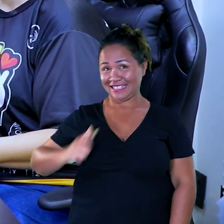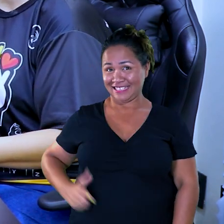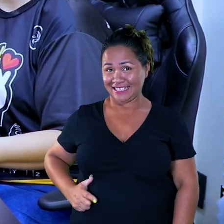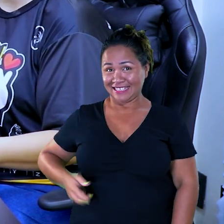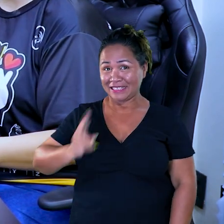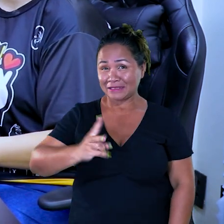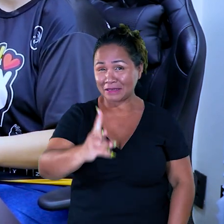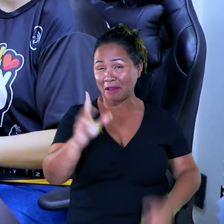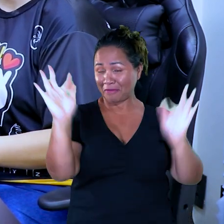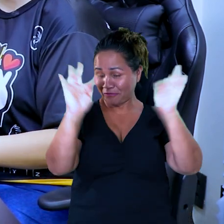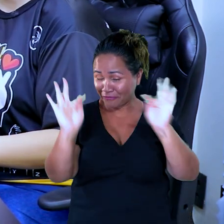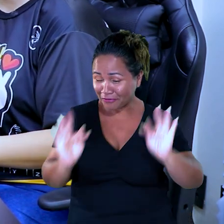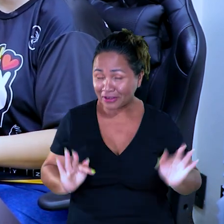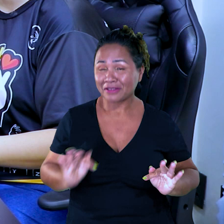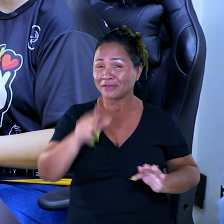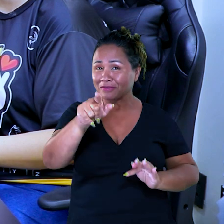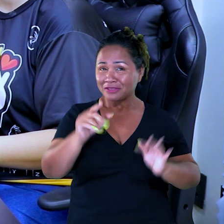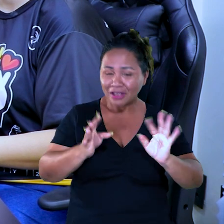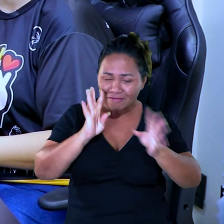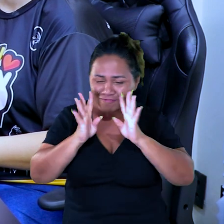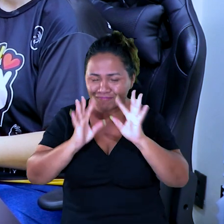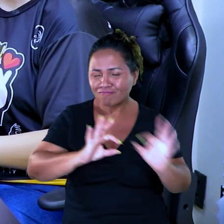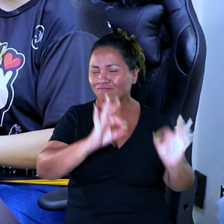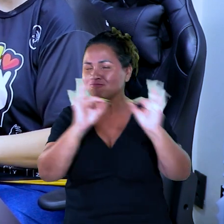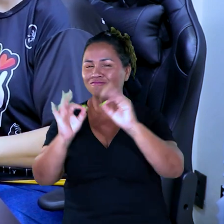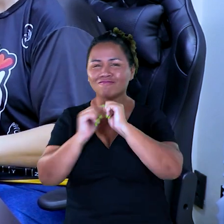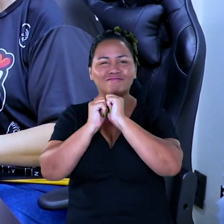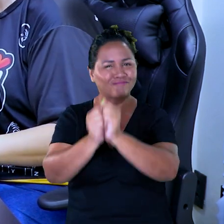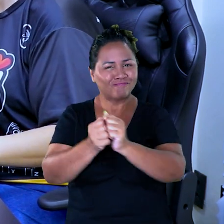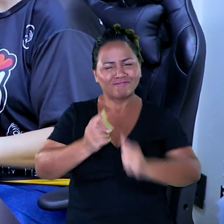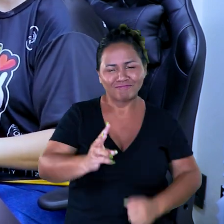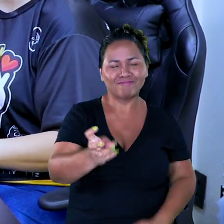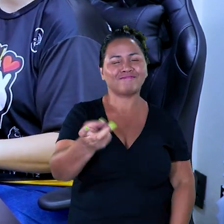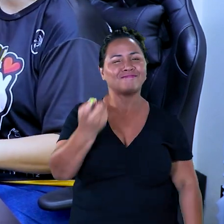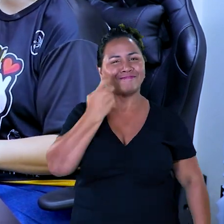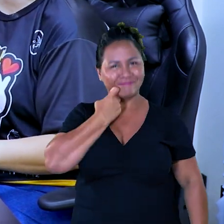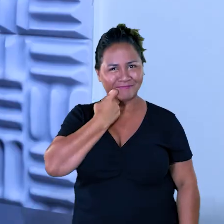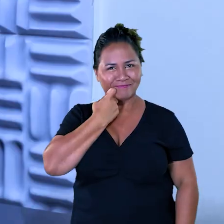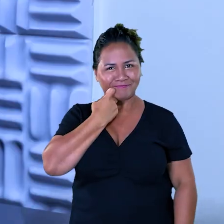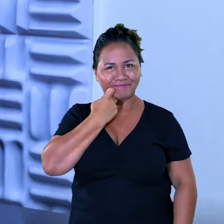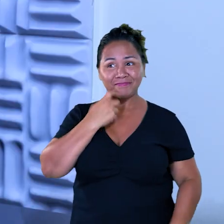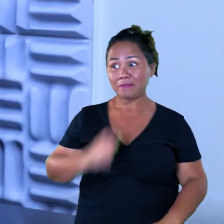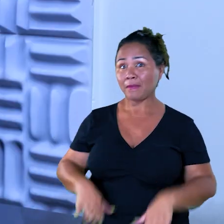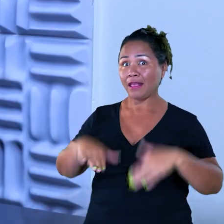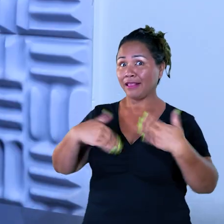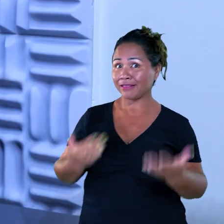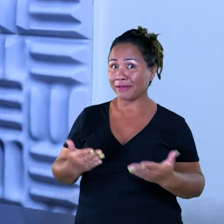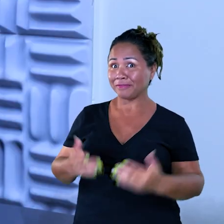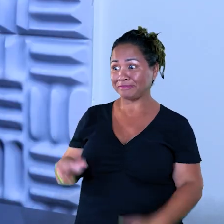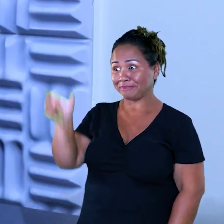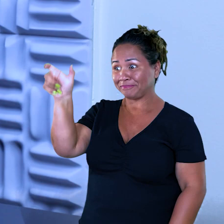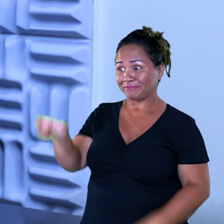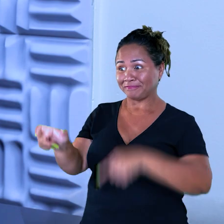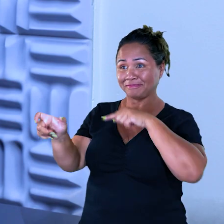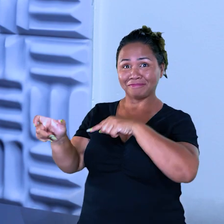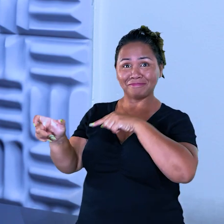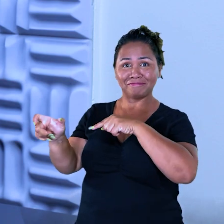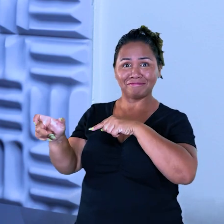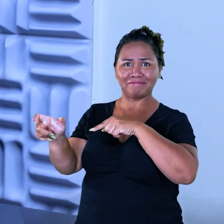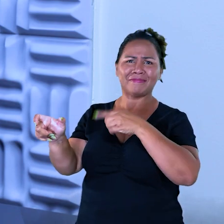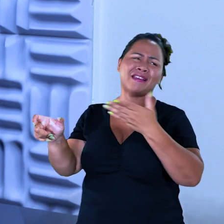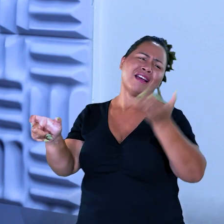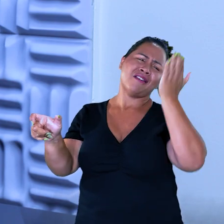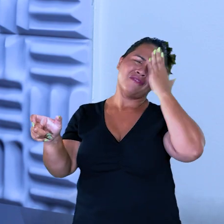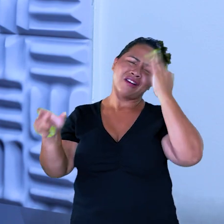dela vai ser o máximo, porque ela vai falar, sabe o quê? De material adaptado, didático para alunos surdos, e você vai estar